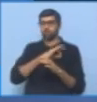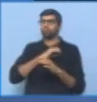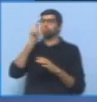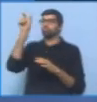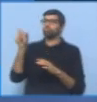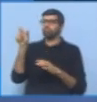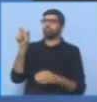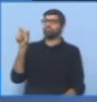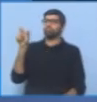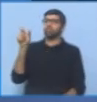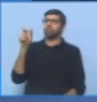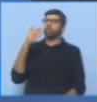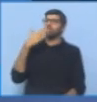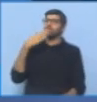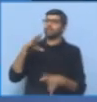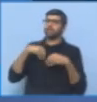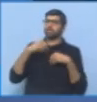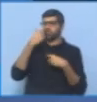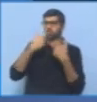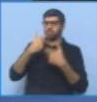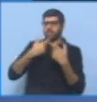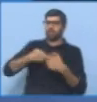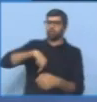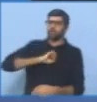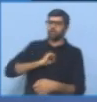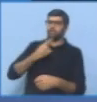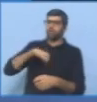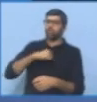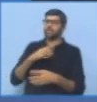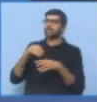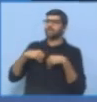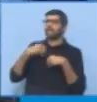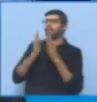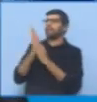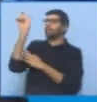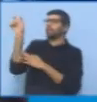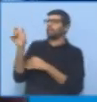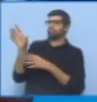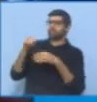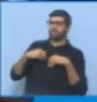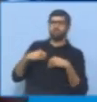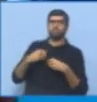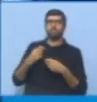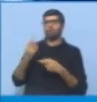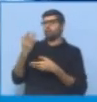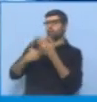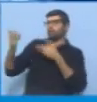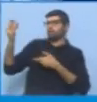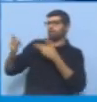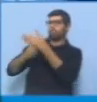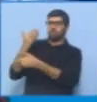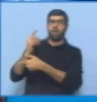assumiste a nossa humanidade para também nós podermos assumir a vossa divindade. Bom, realmente é isso, quer